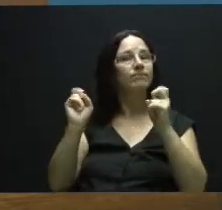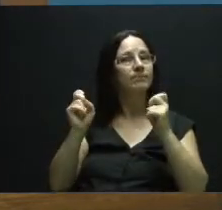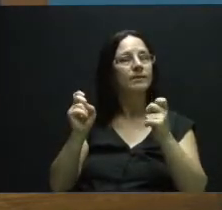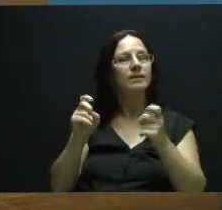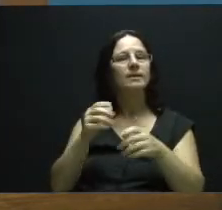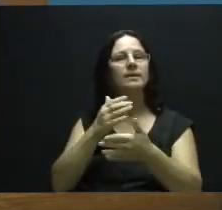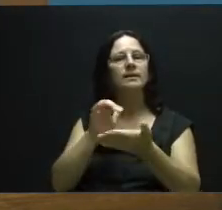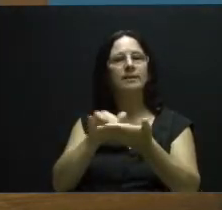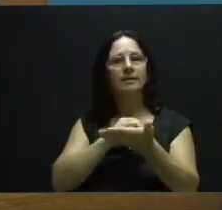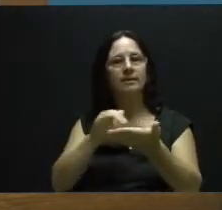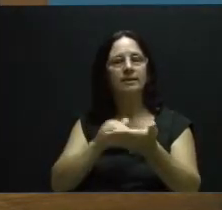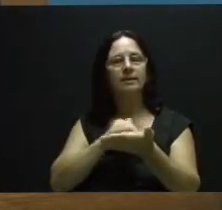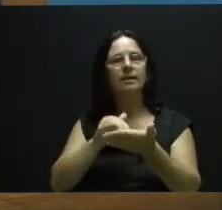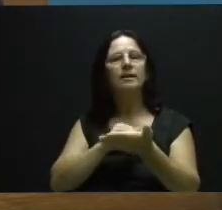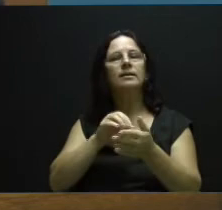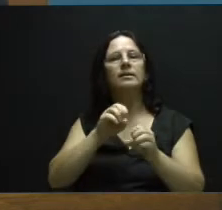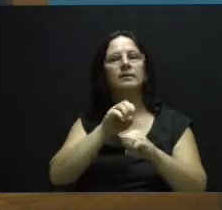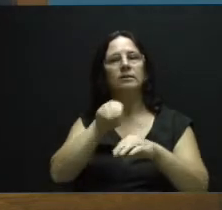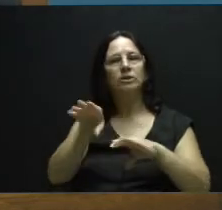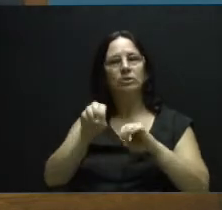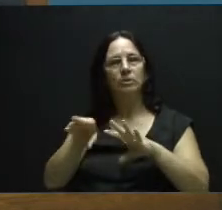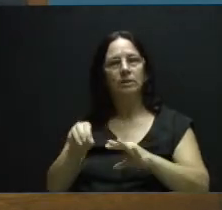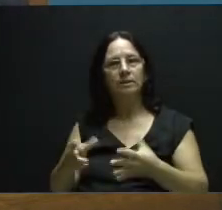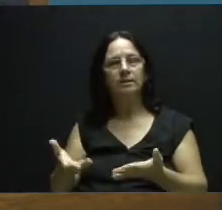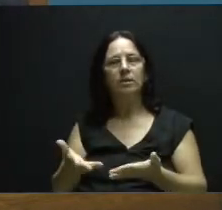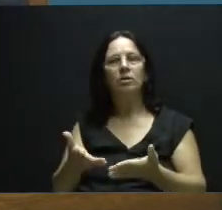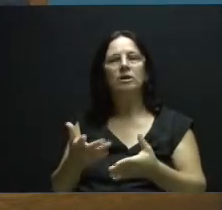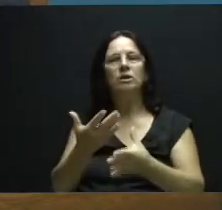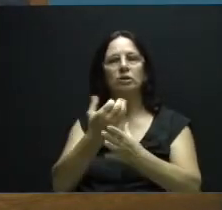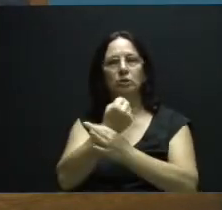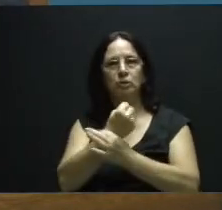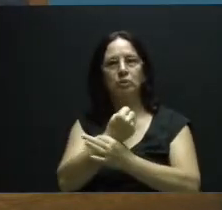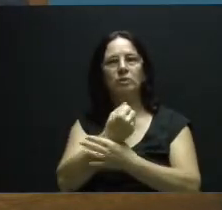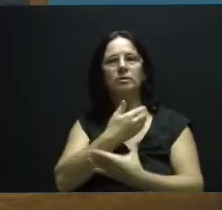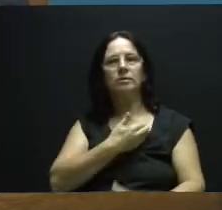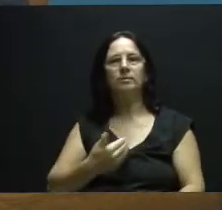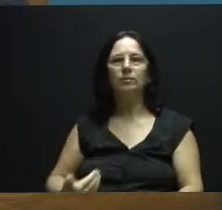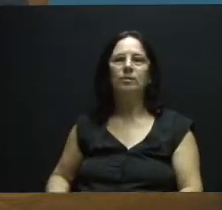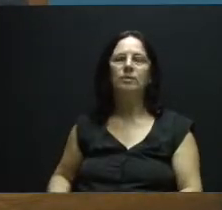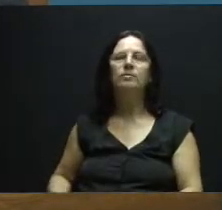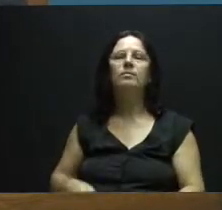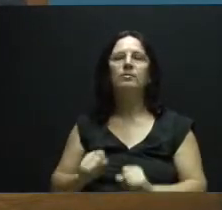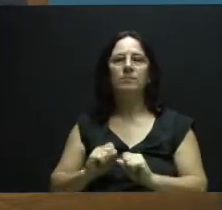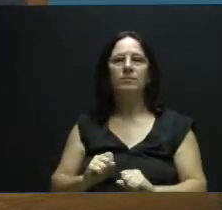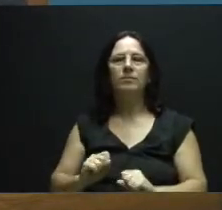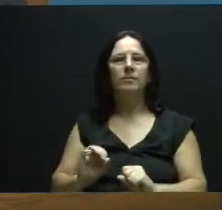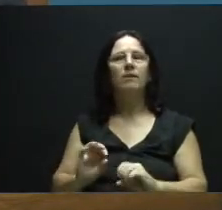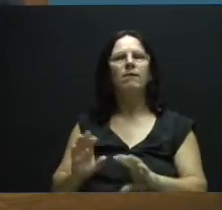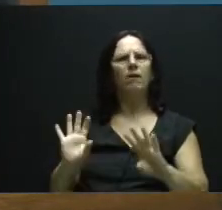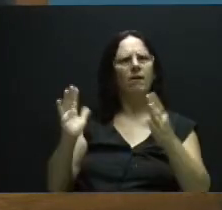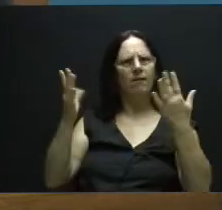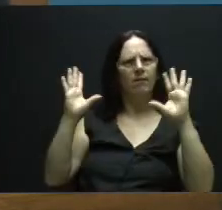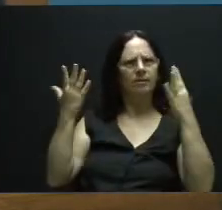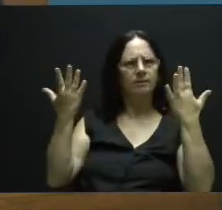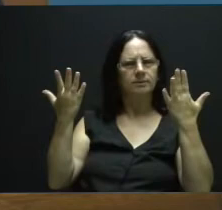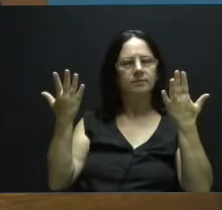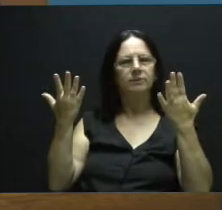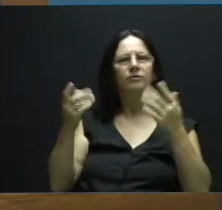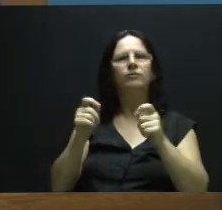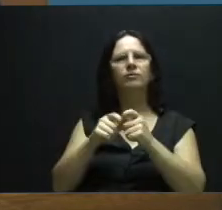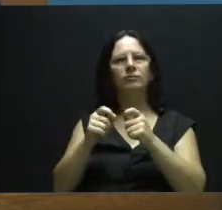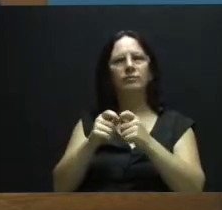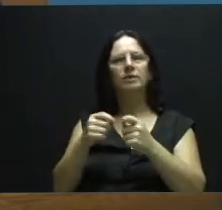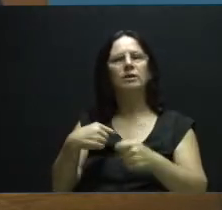educação secretaria de manutenção e segurança pública então que é pra poder elogiar a gente elogia o que é pra poder fazer